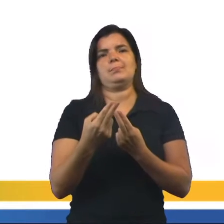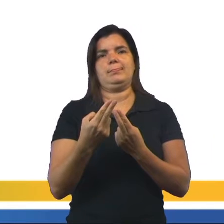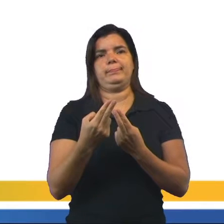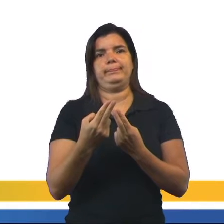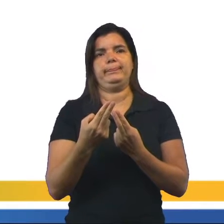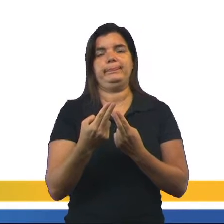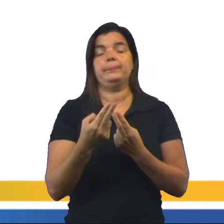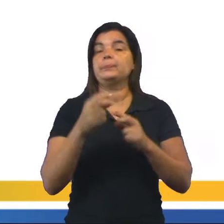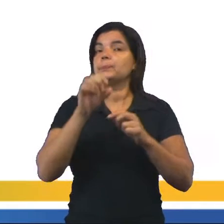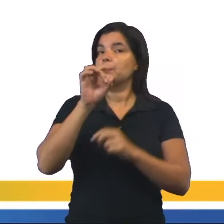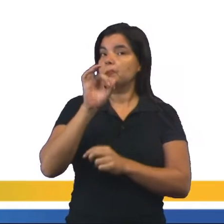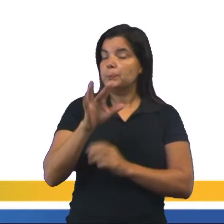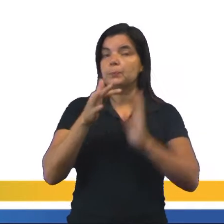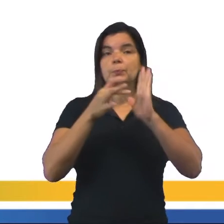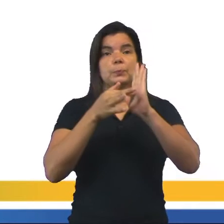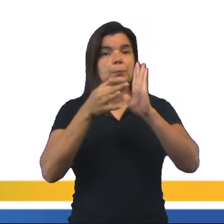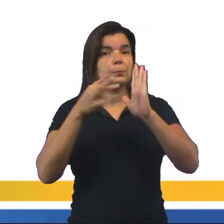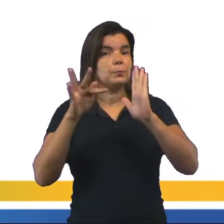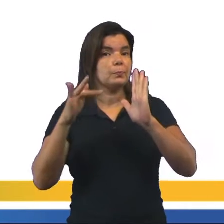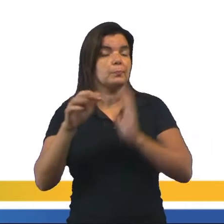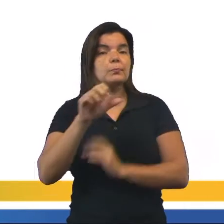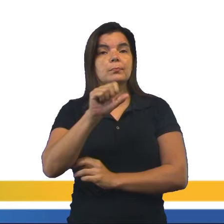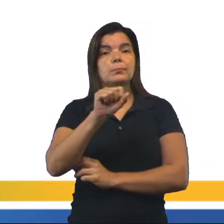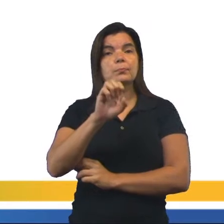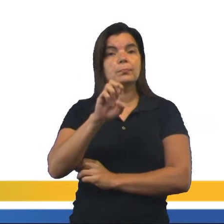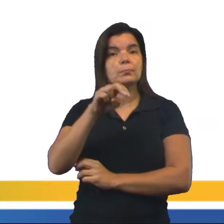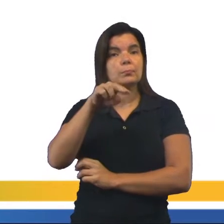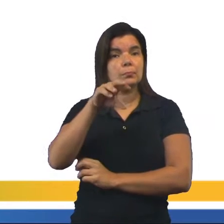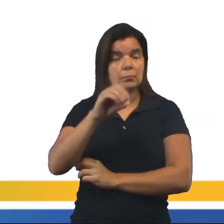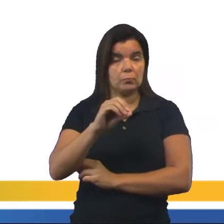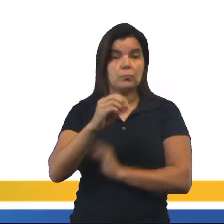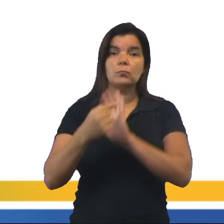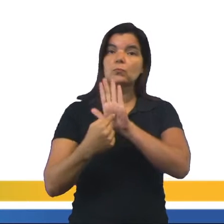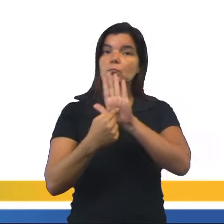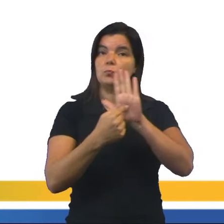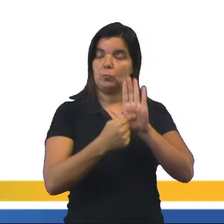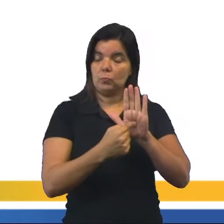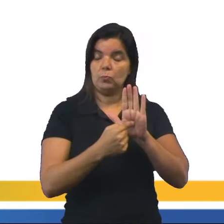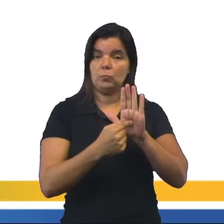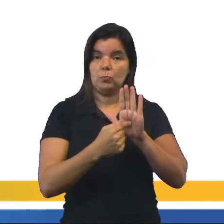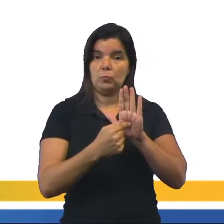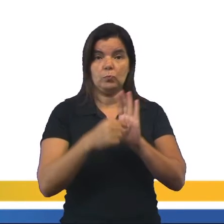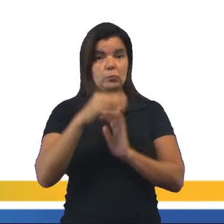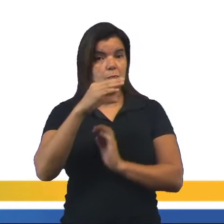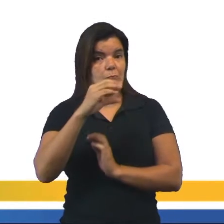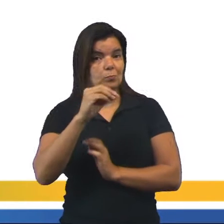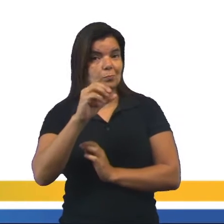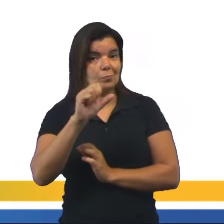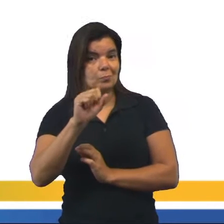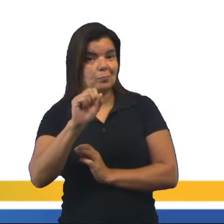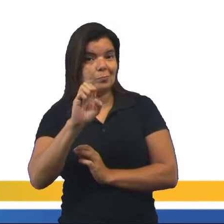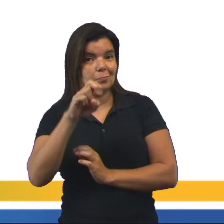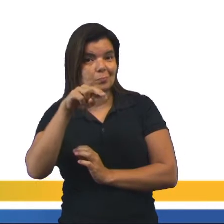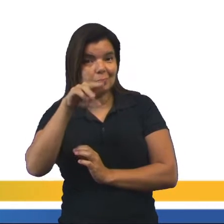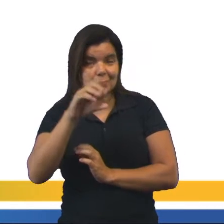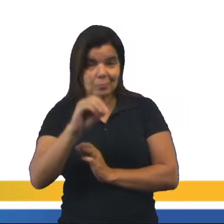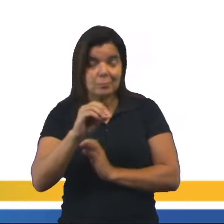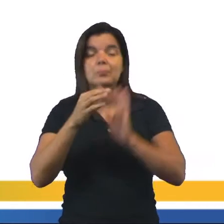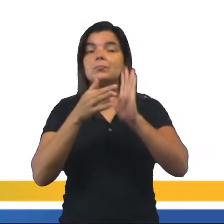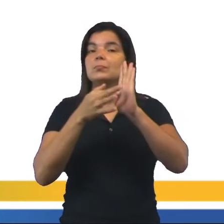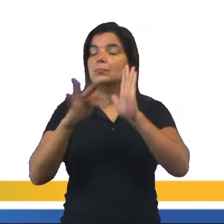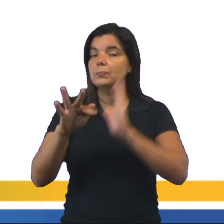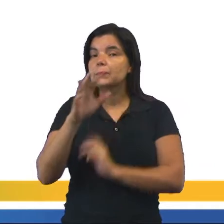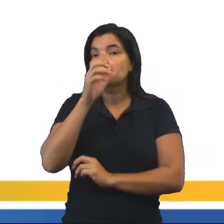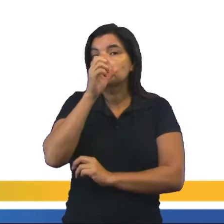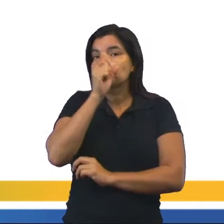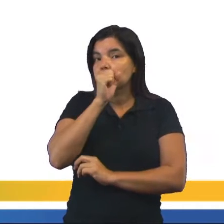tá? Só que a fórmula do seno, ao invés de estar aparecendo aquela palavrazinha cosseno, ali naquela fórmula